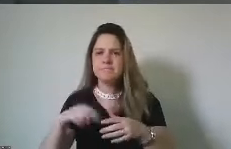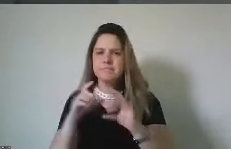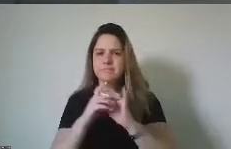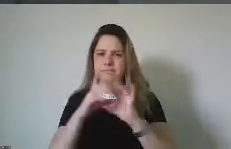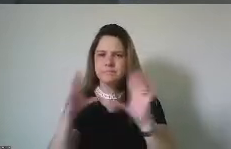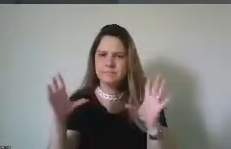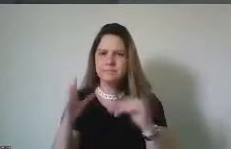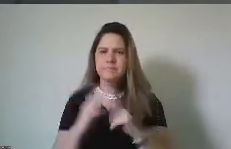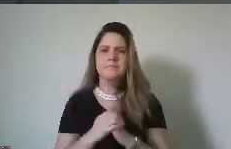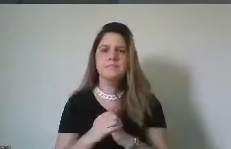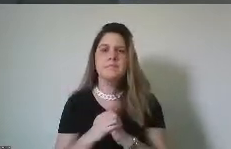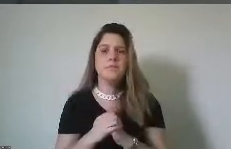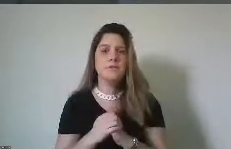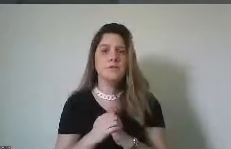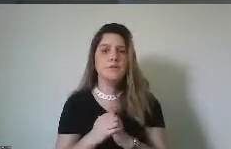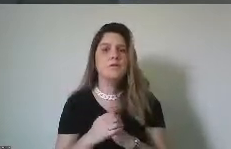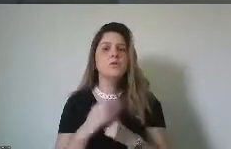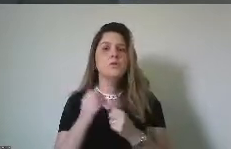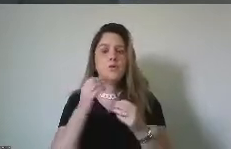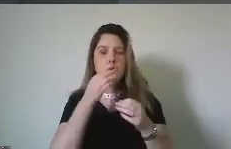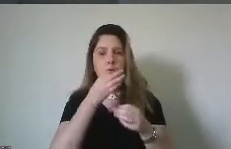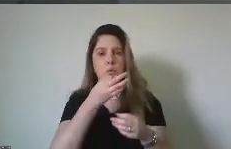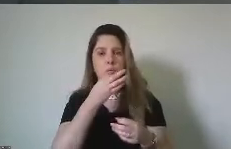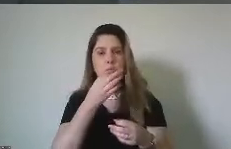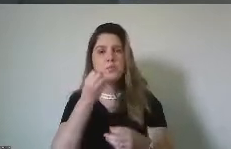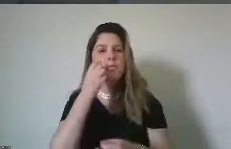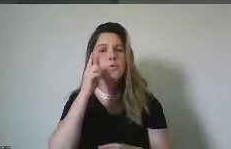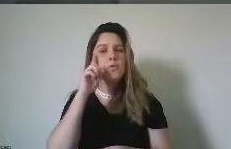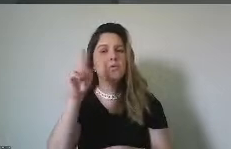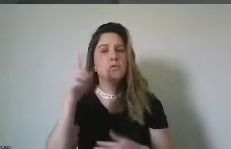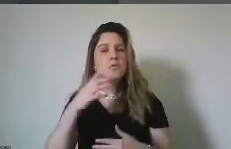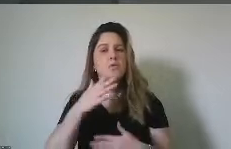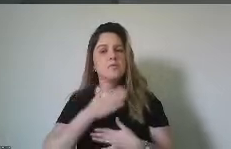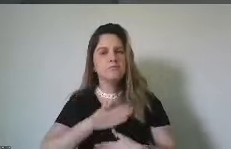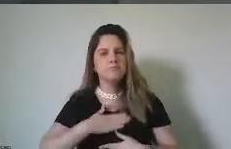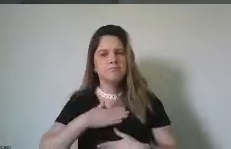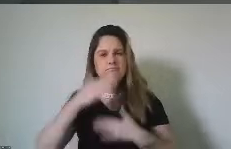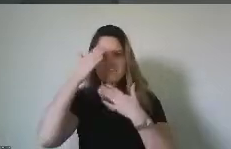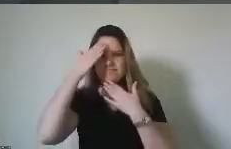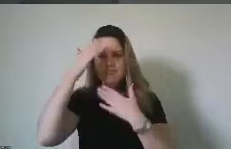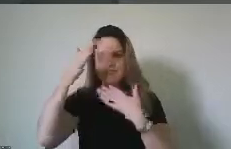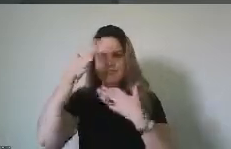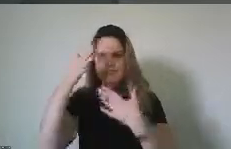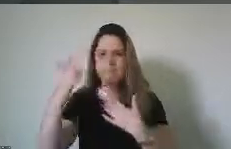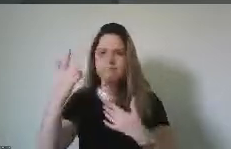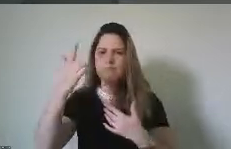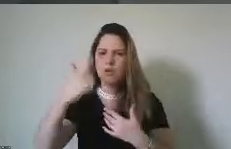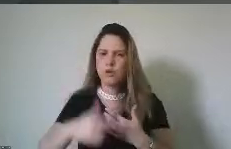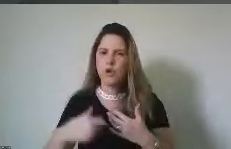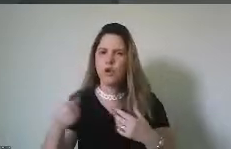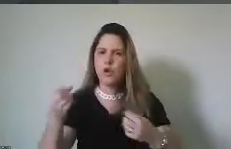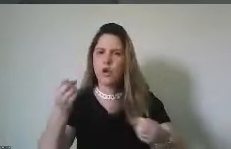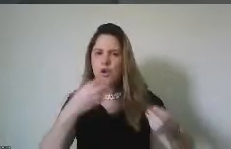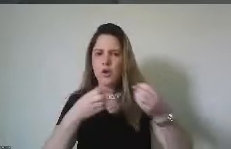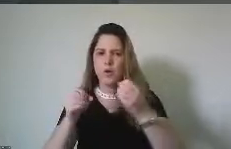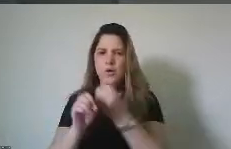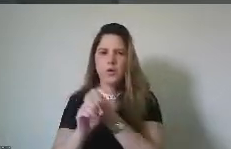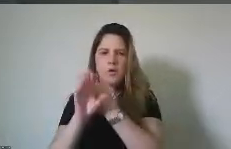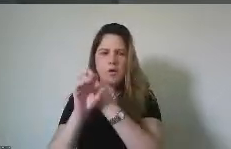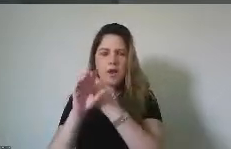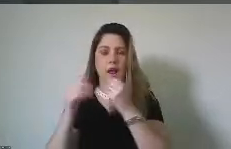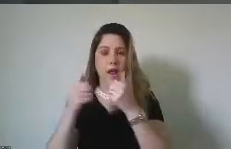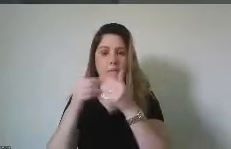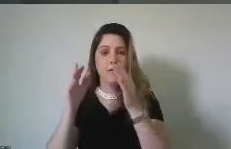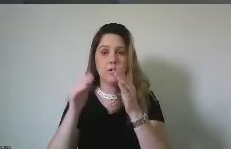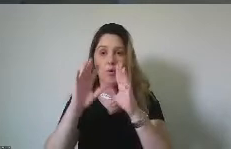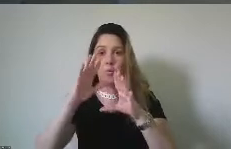então o comentário foi o seguinte Bom dia somente agradecer pela proximidade ao fazer o setup Day online aberto ao mundo caro